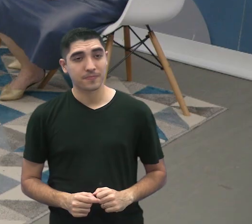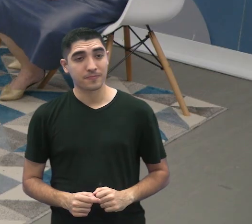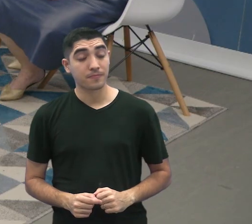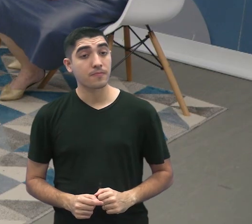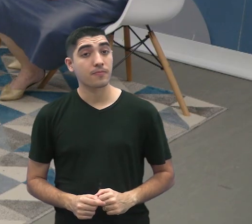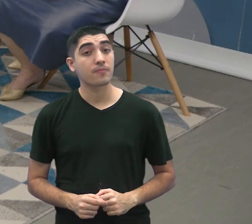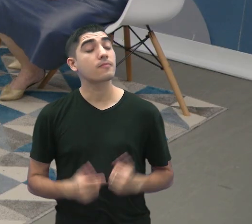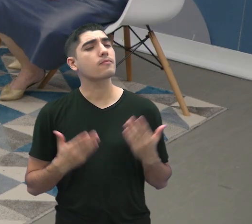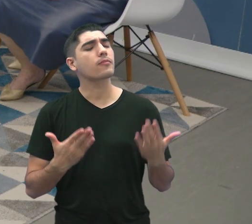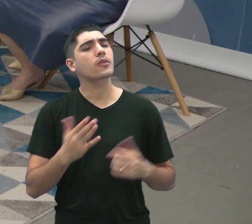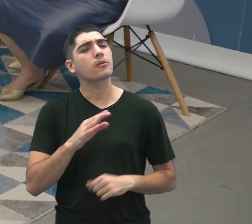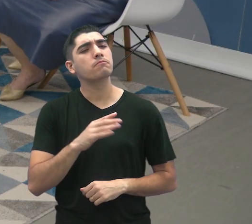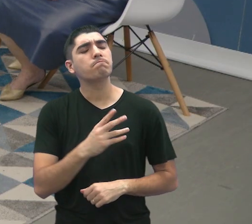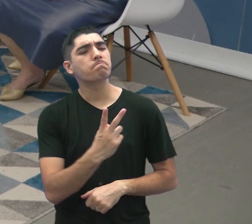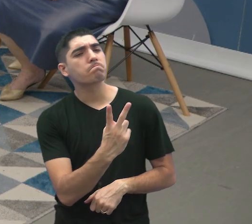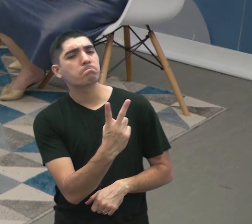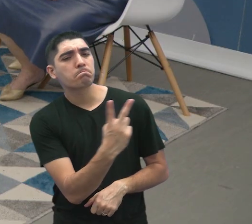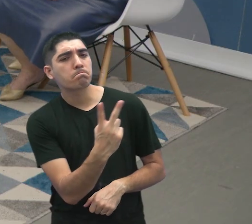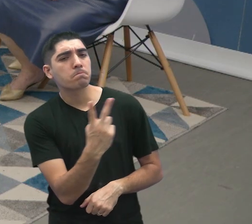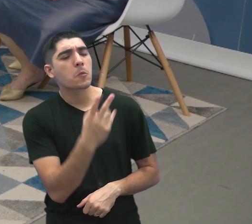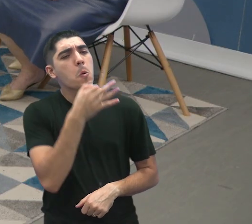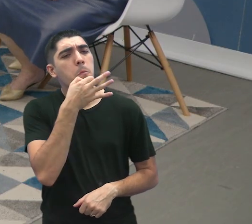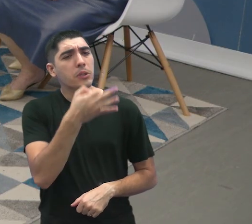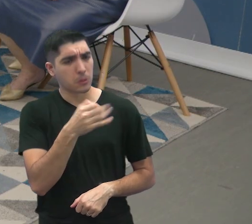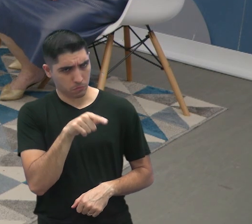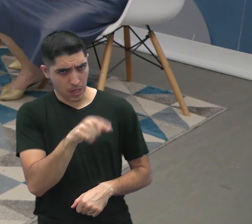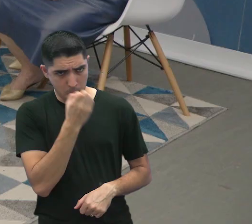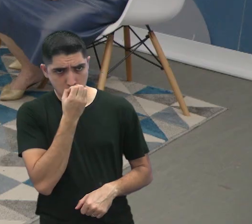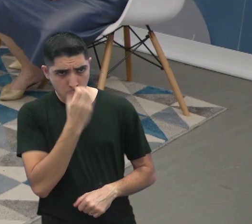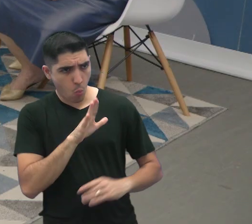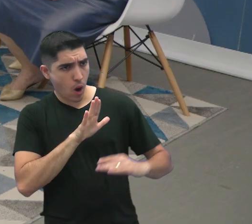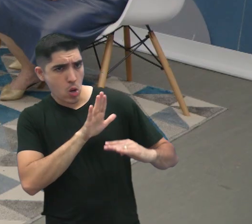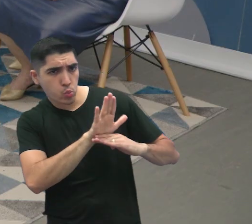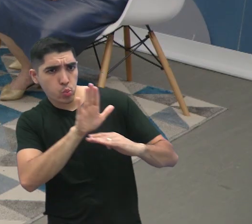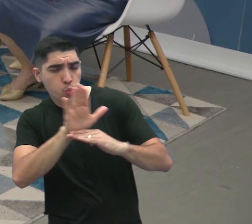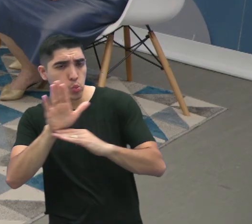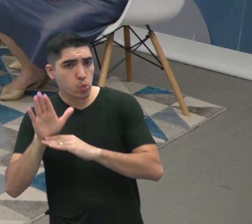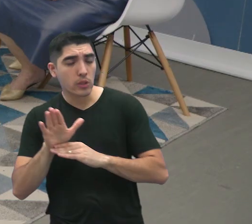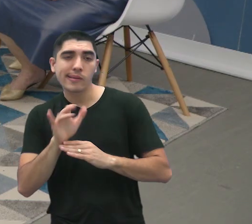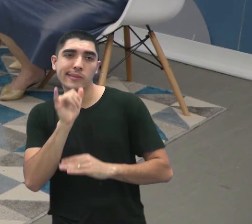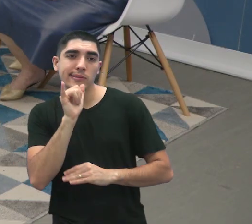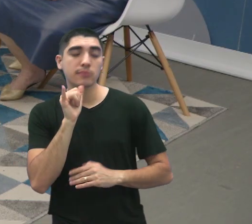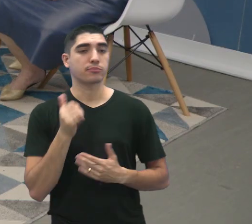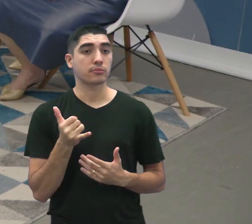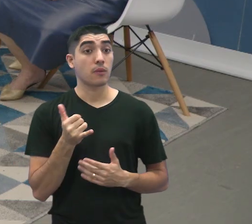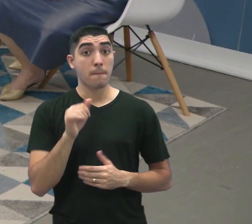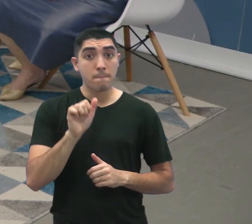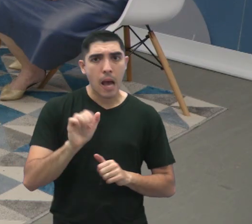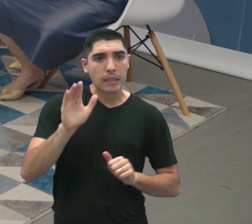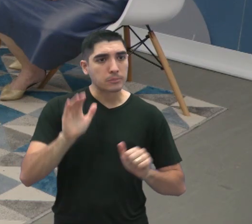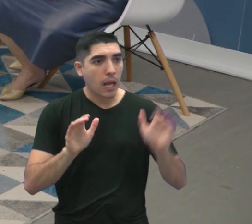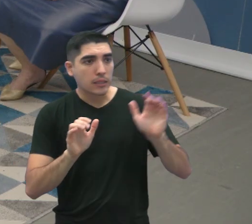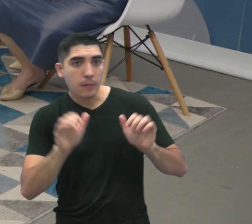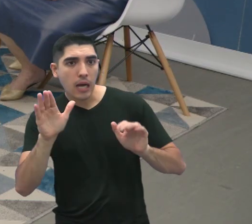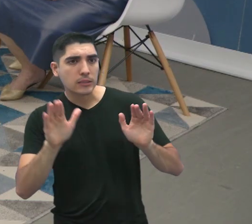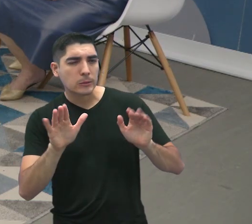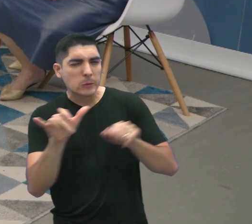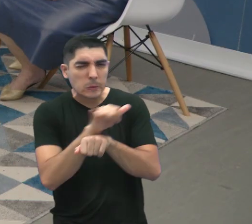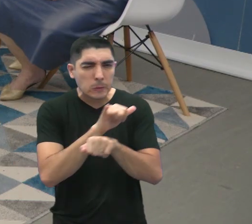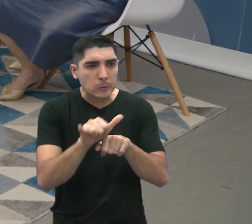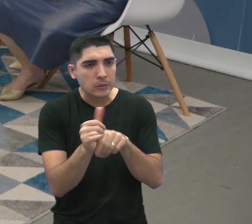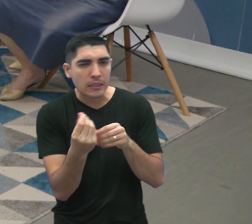www.gov.br/investimento. De que forma vocês entendem que isso ajuda, auxilia? Quanto mais serviços que as